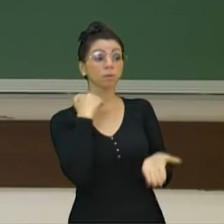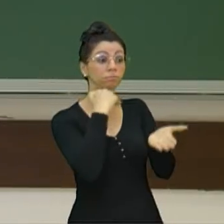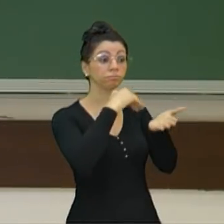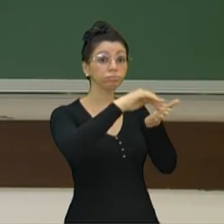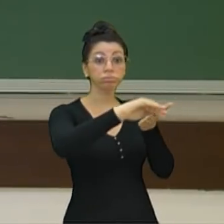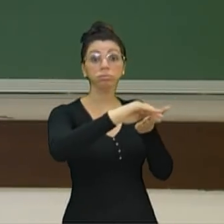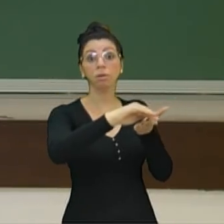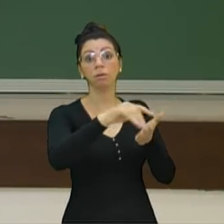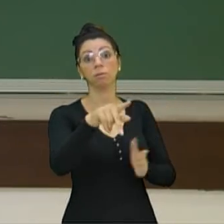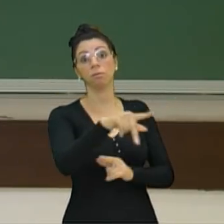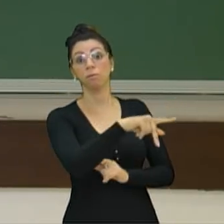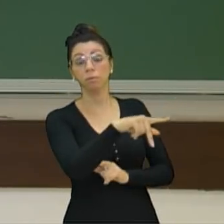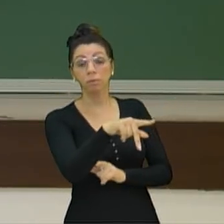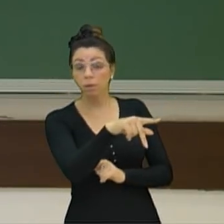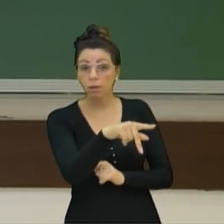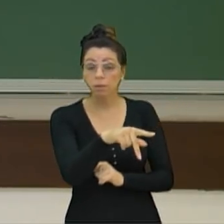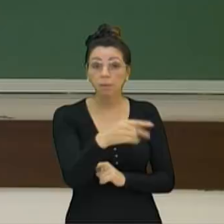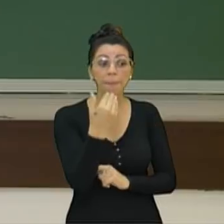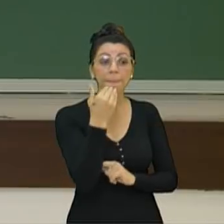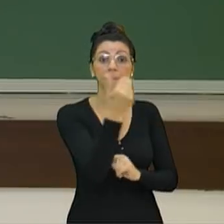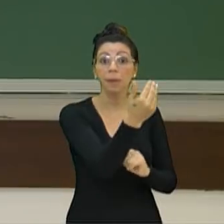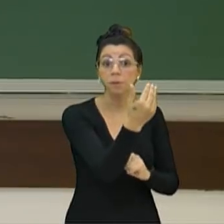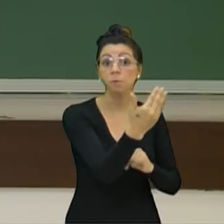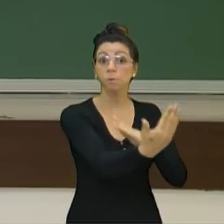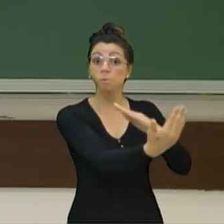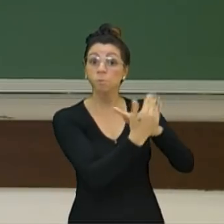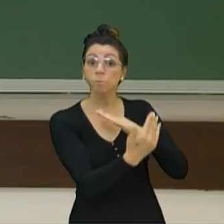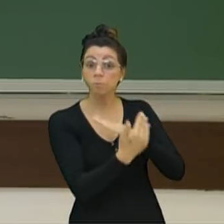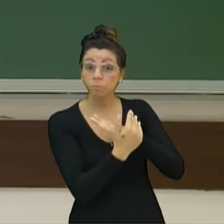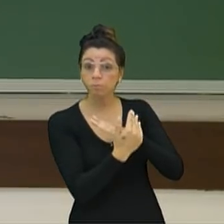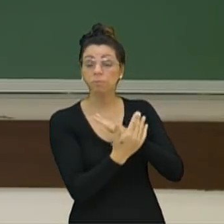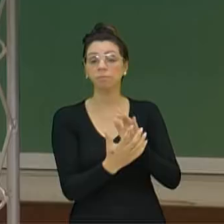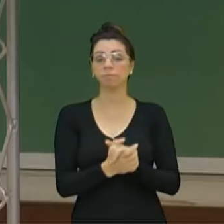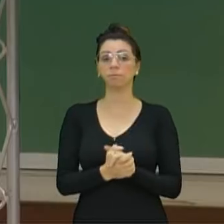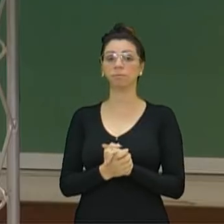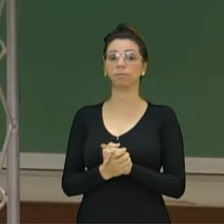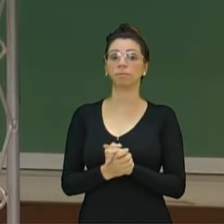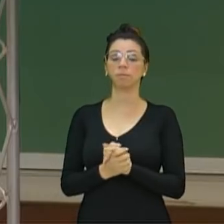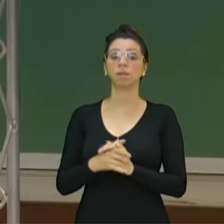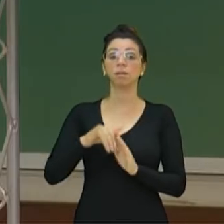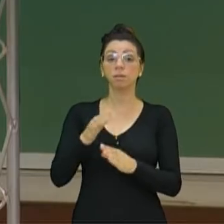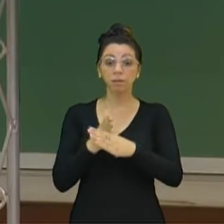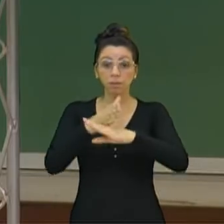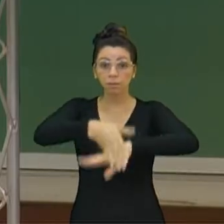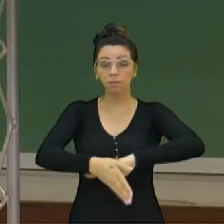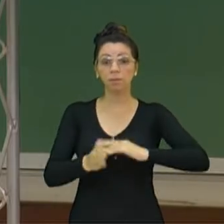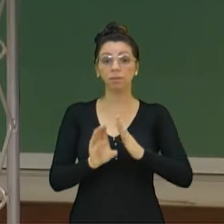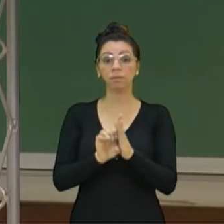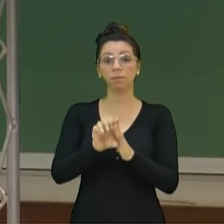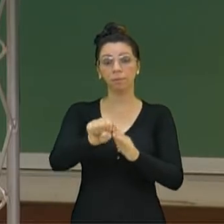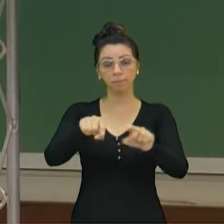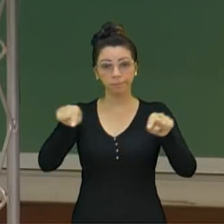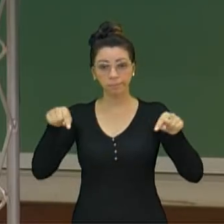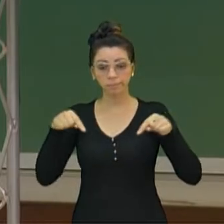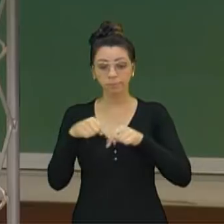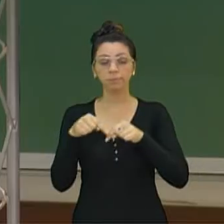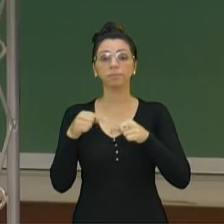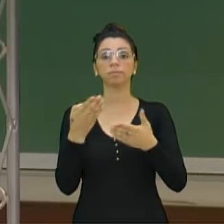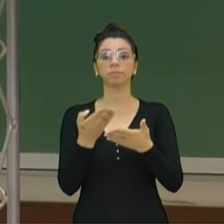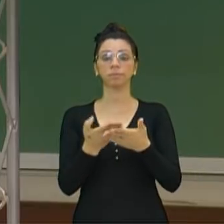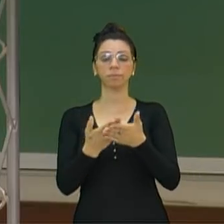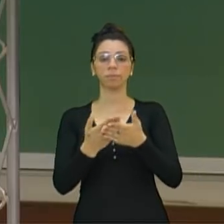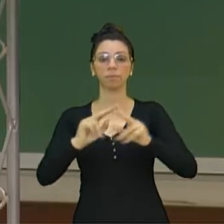seu professor, peça ajuda, peça auxílio. Então, ao acessar o Classroom, clica na